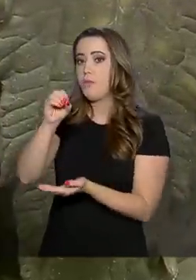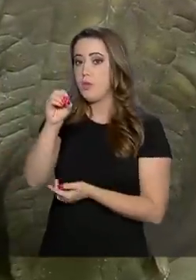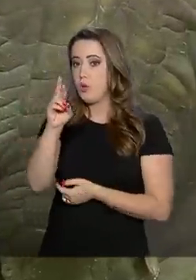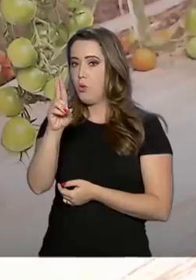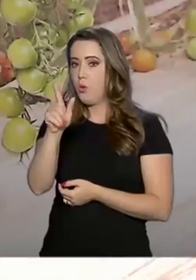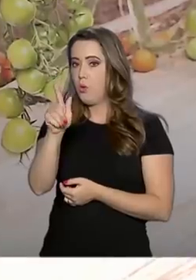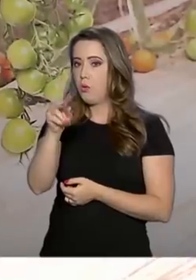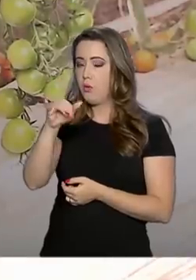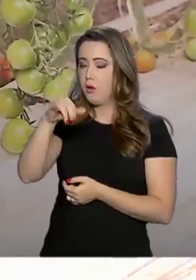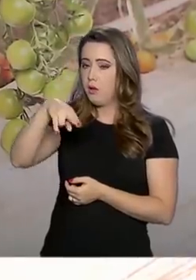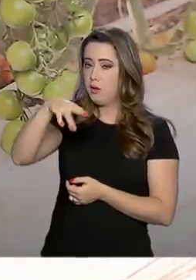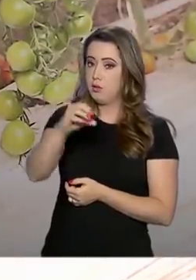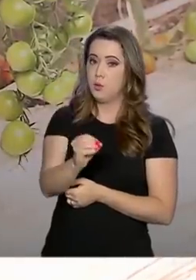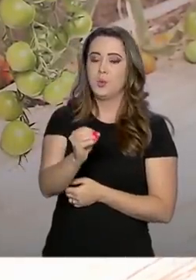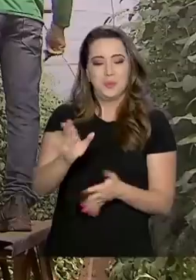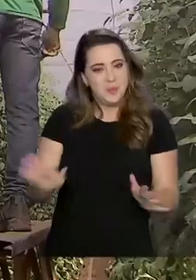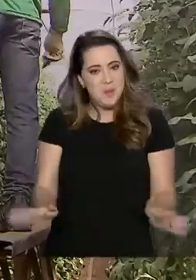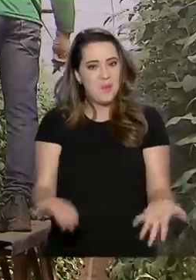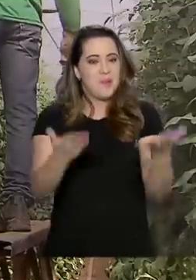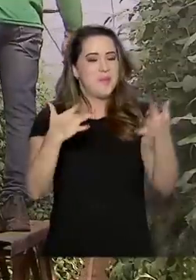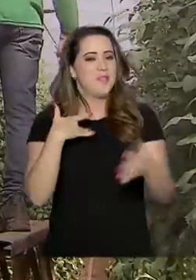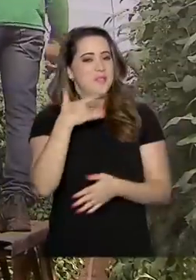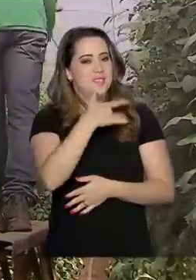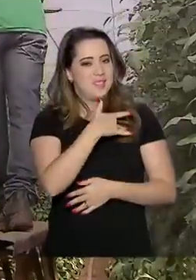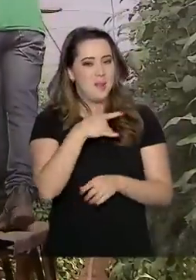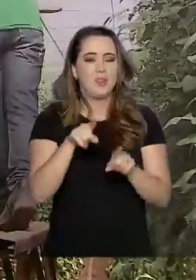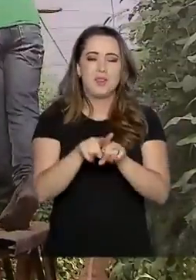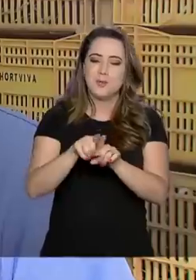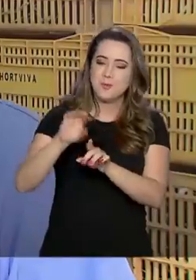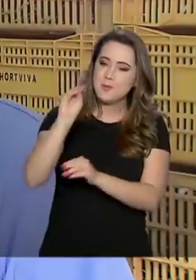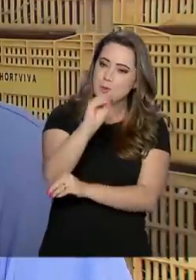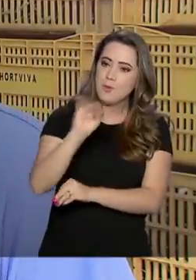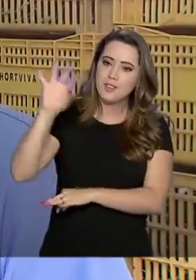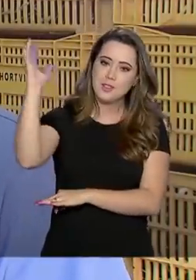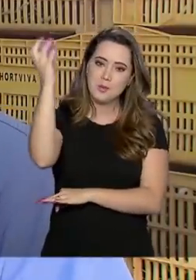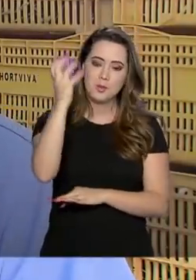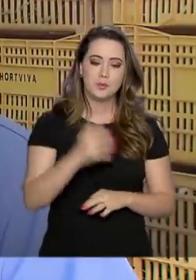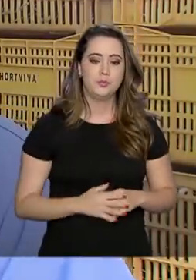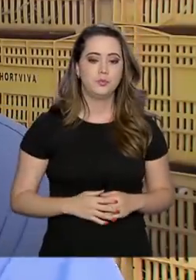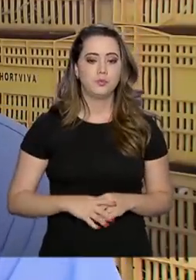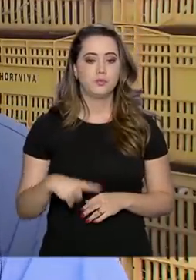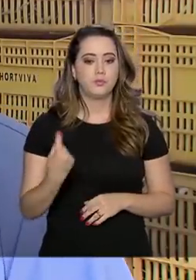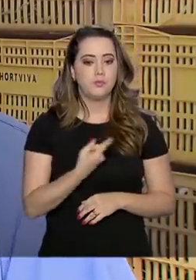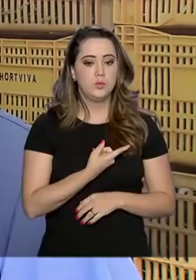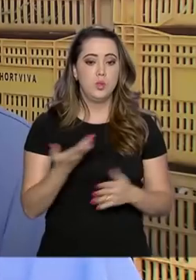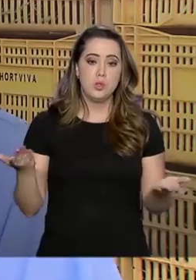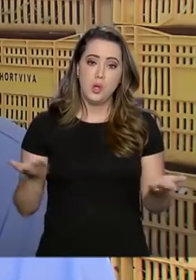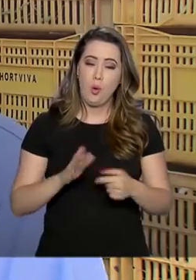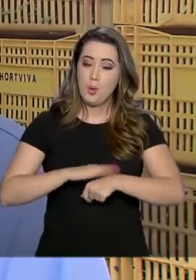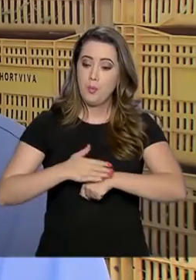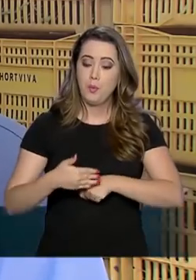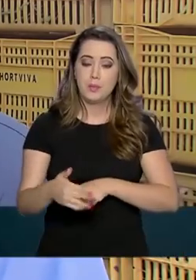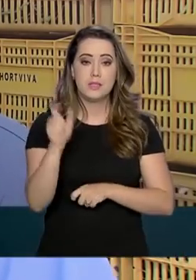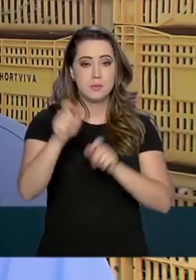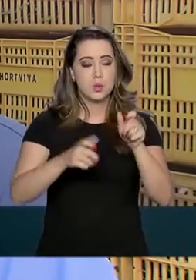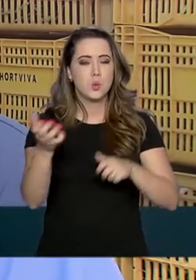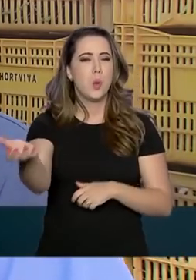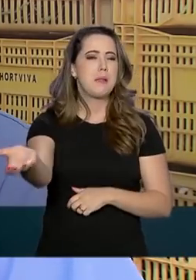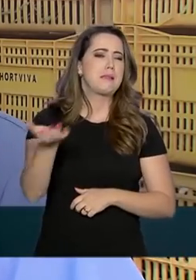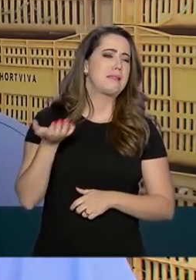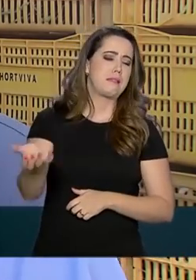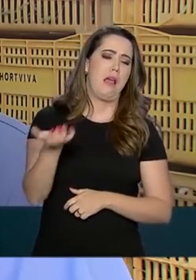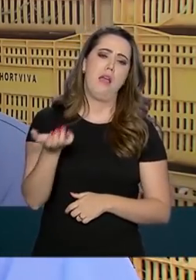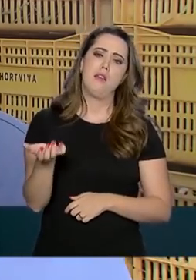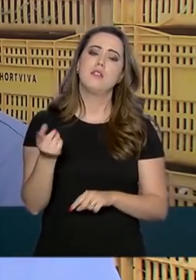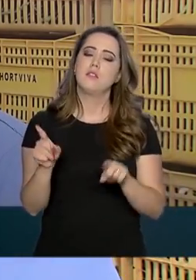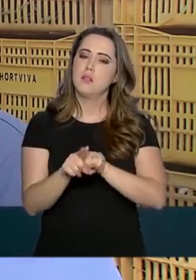orgânicos, ele promove saúde e sustentabilidade. Nós estamos num momento onde as pessoas realmente querem e se